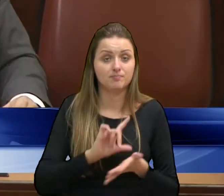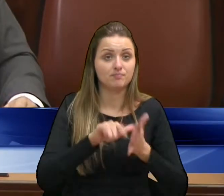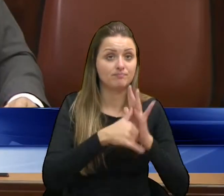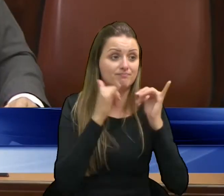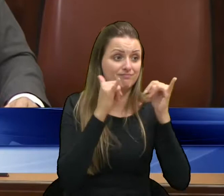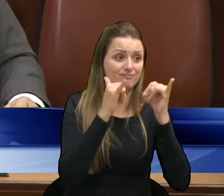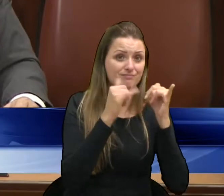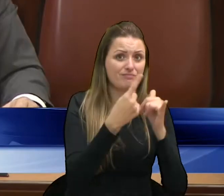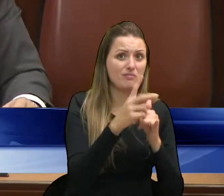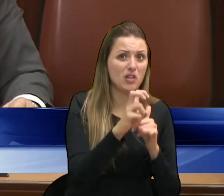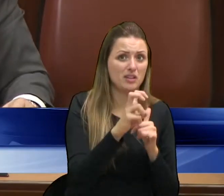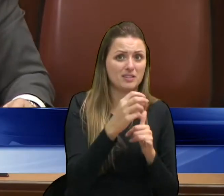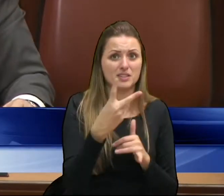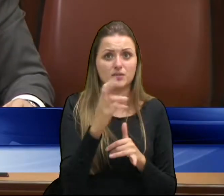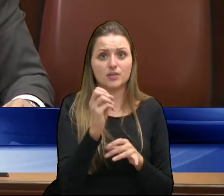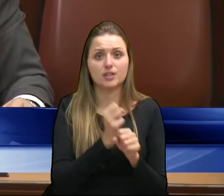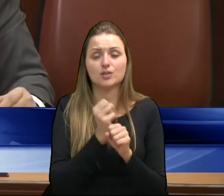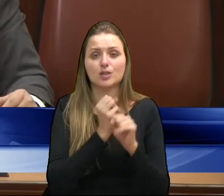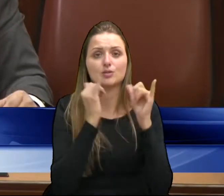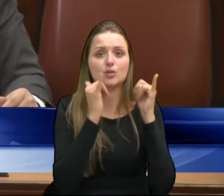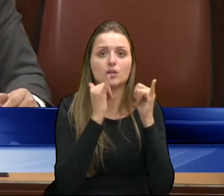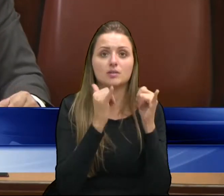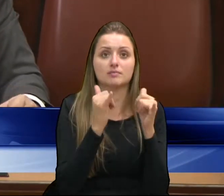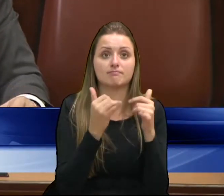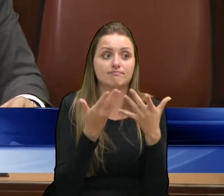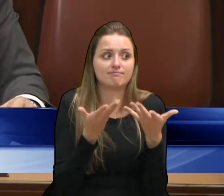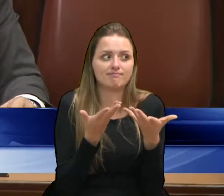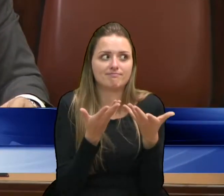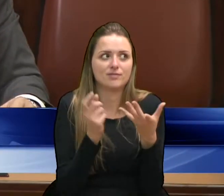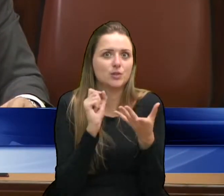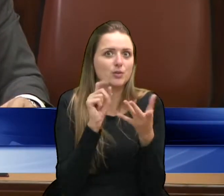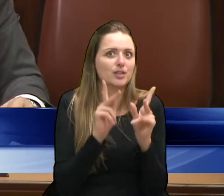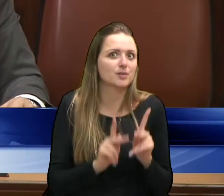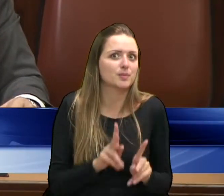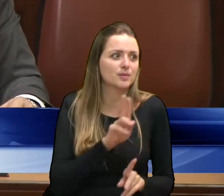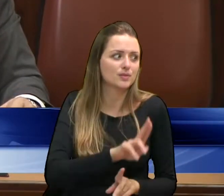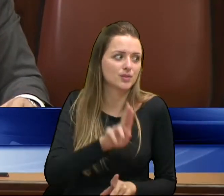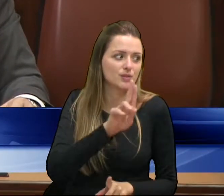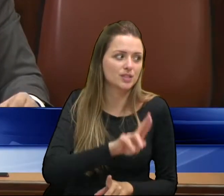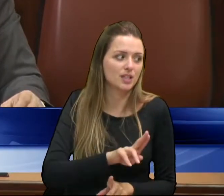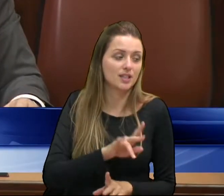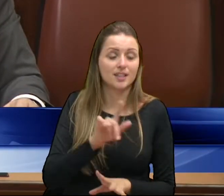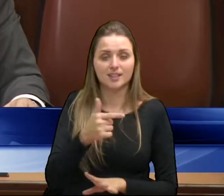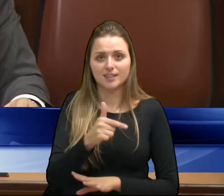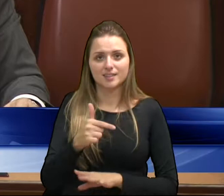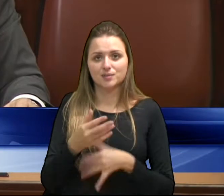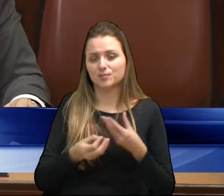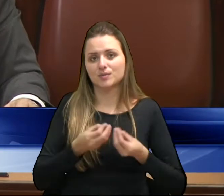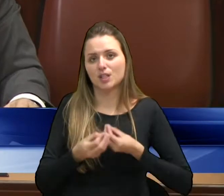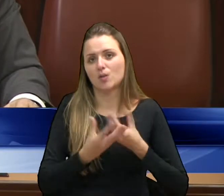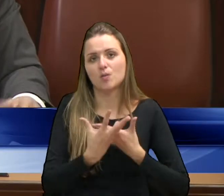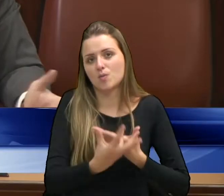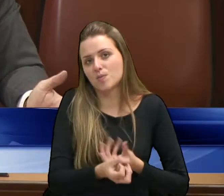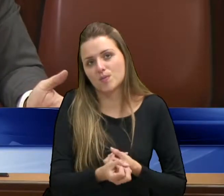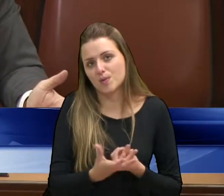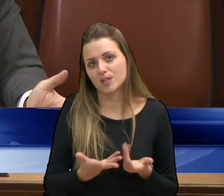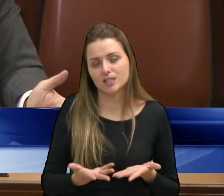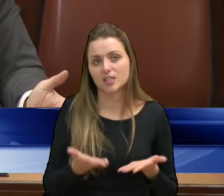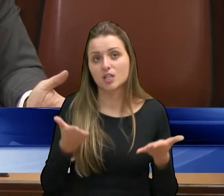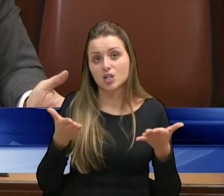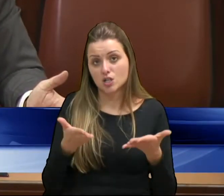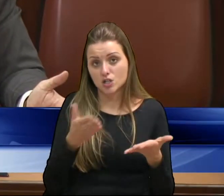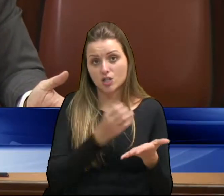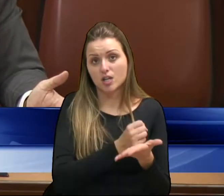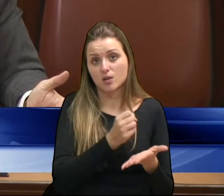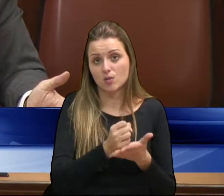com 15, 20 anos, o que vai ser da população? Isso é impositivo, sabe? Já que o contrato